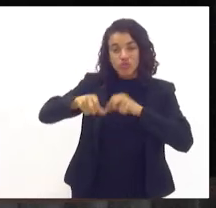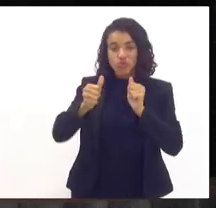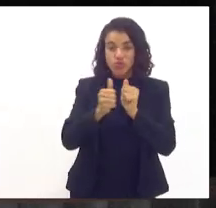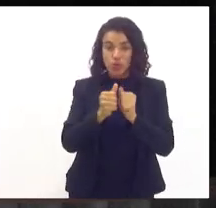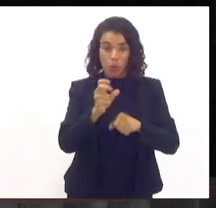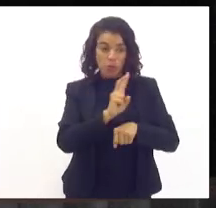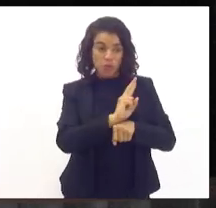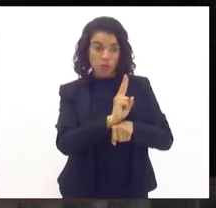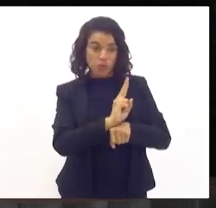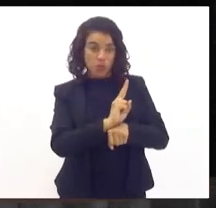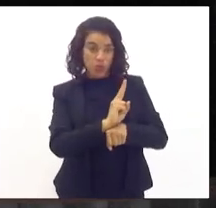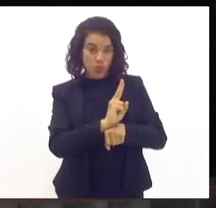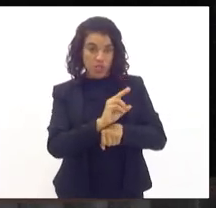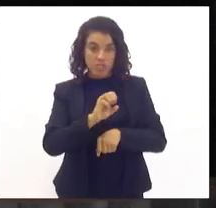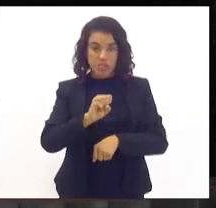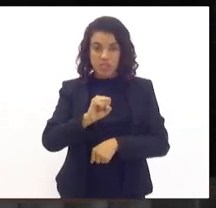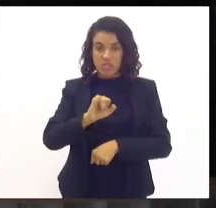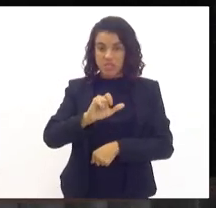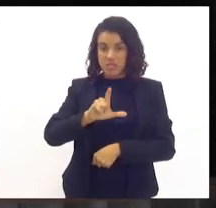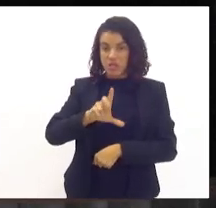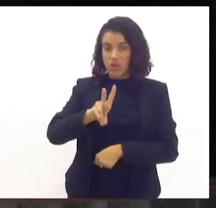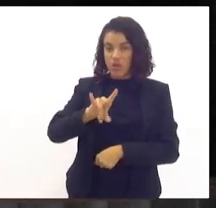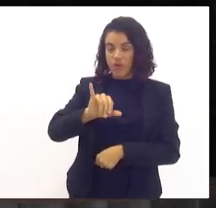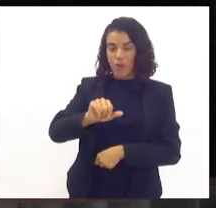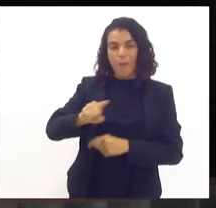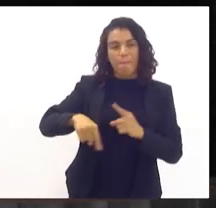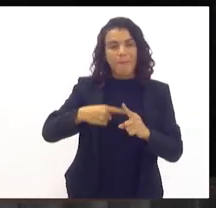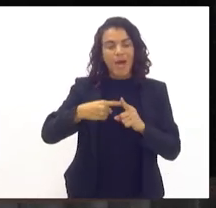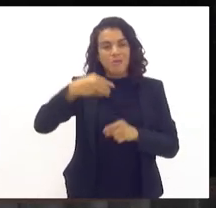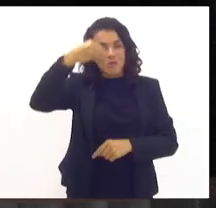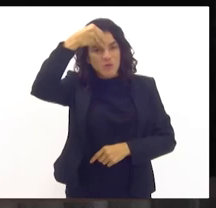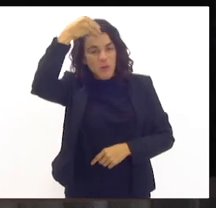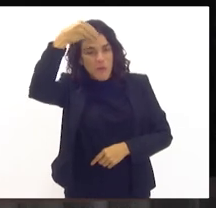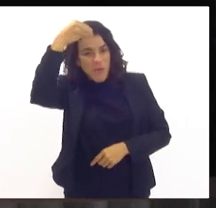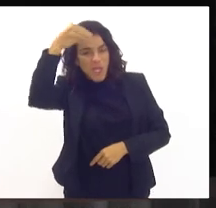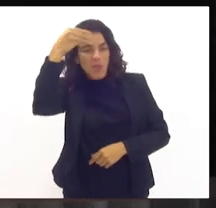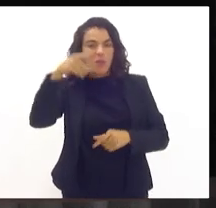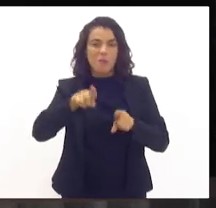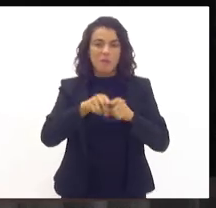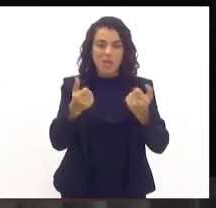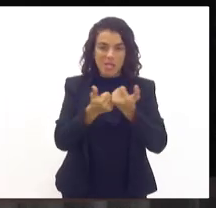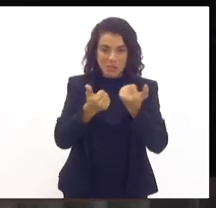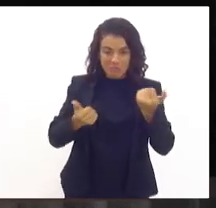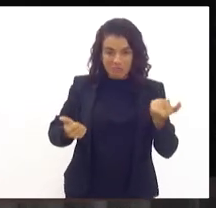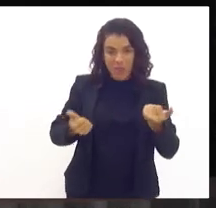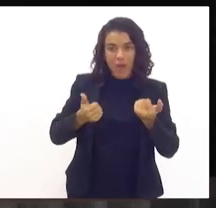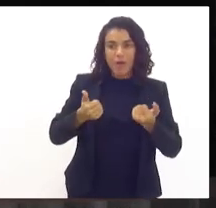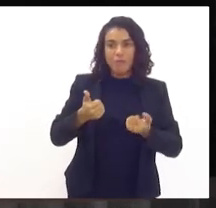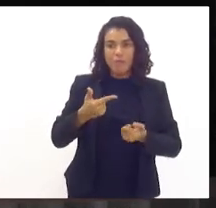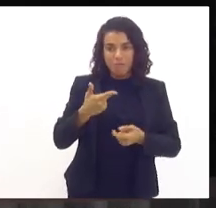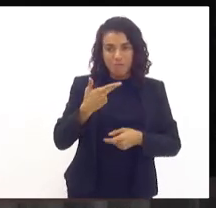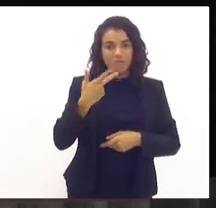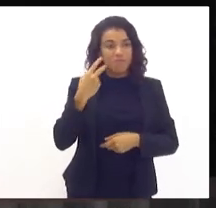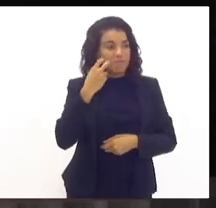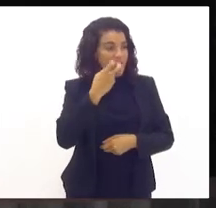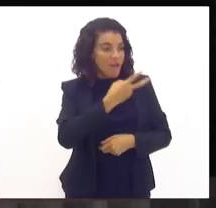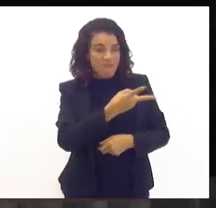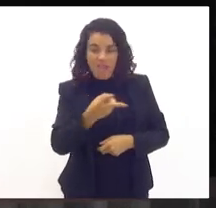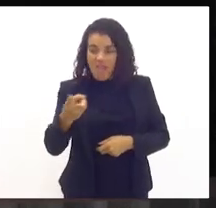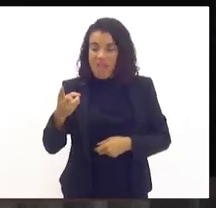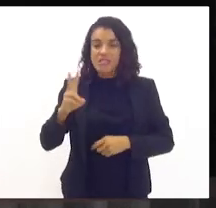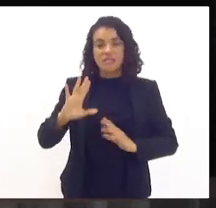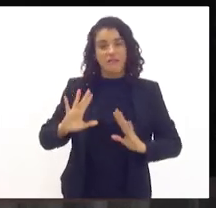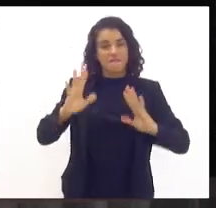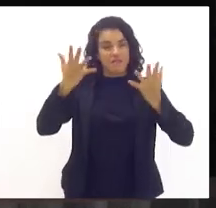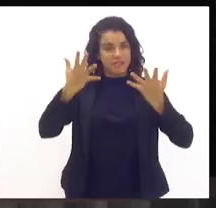Silvio, com mais o meu sobrinho, meus assessores e tal, justamente para poder ter a noção exata se ia fazer ou não um